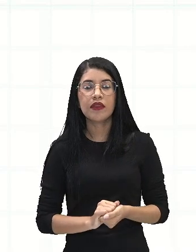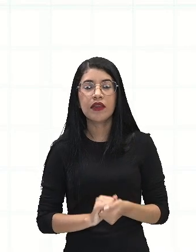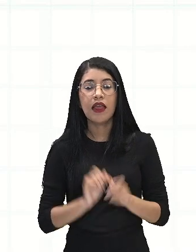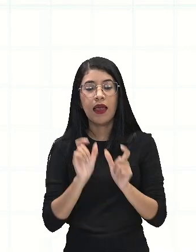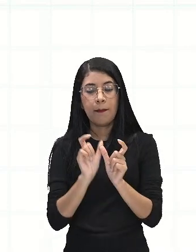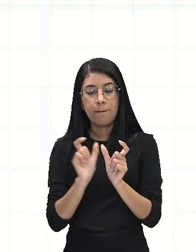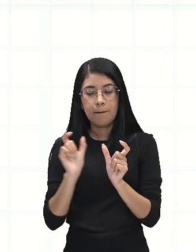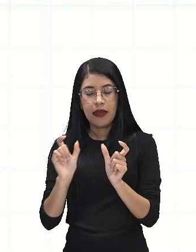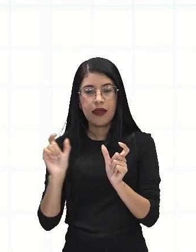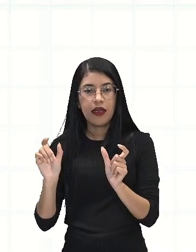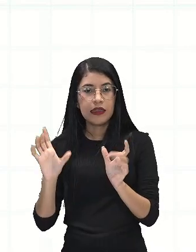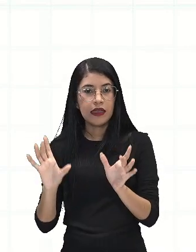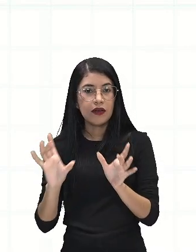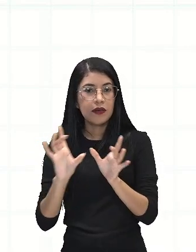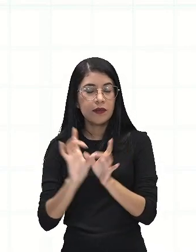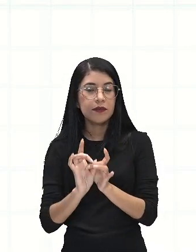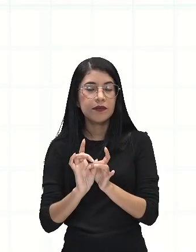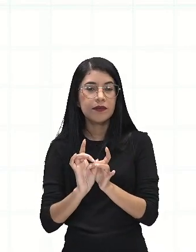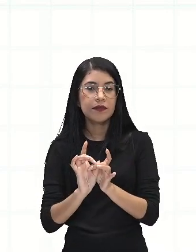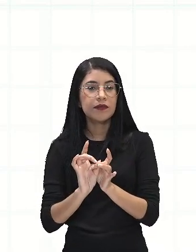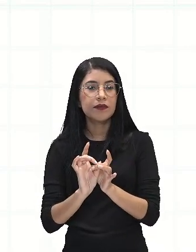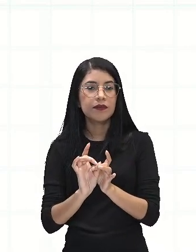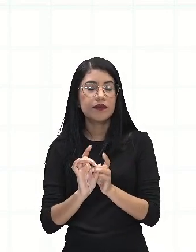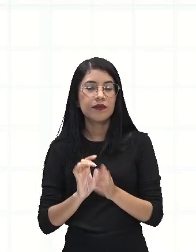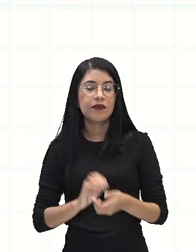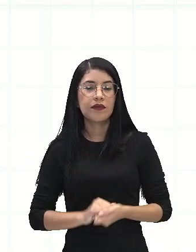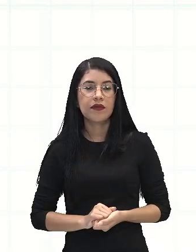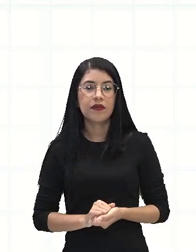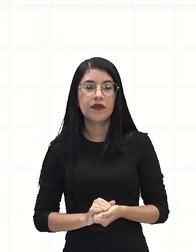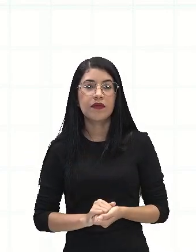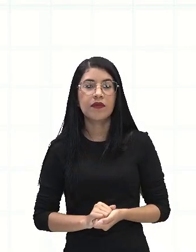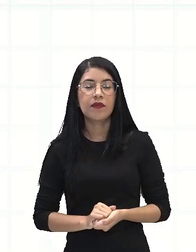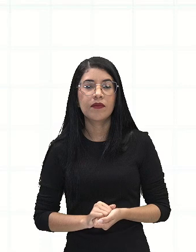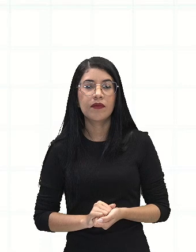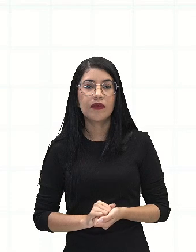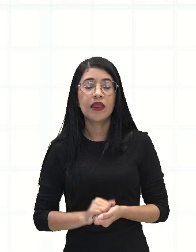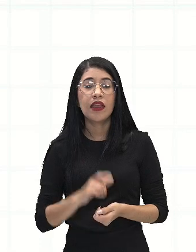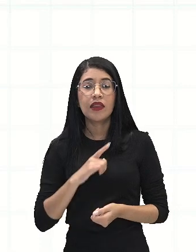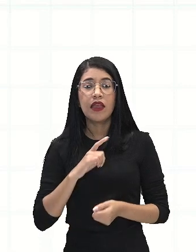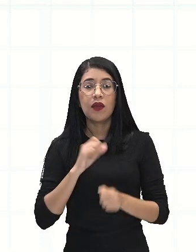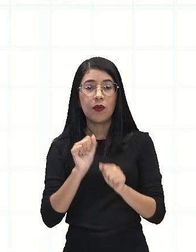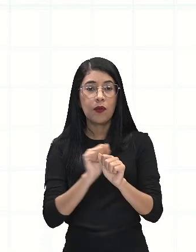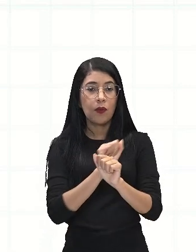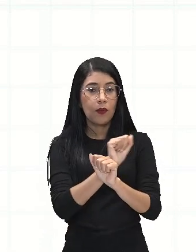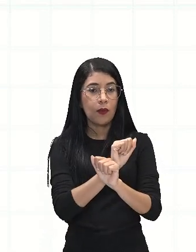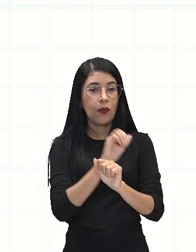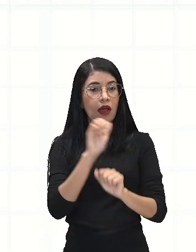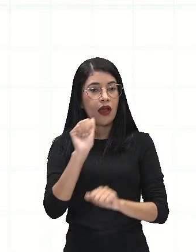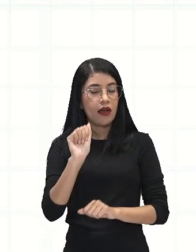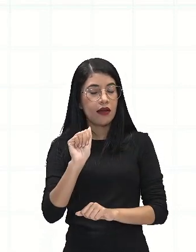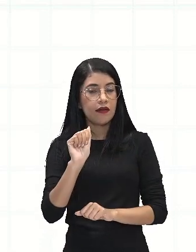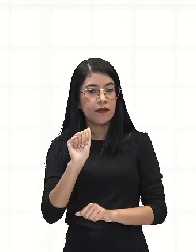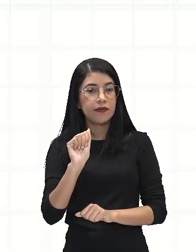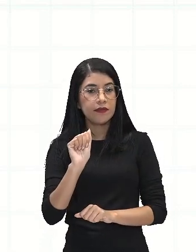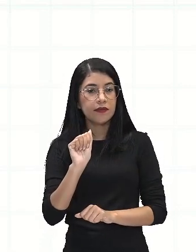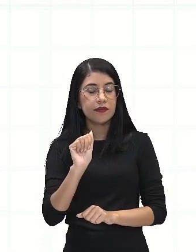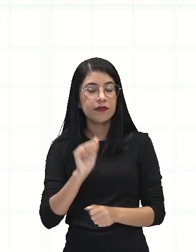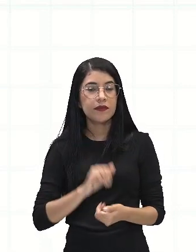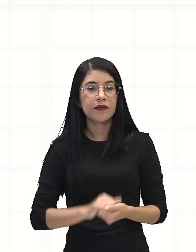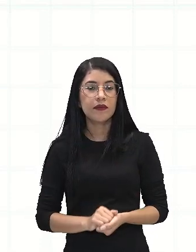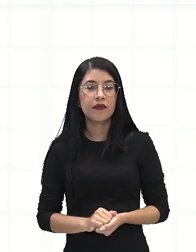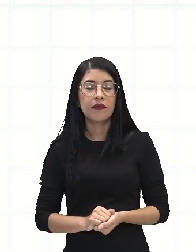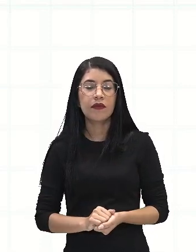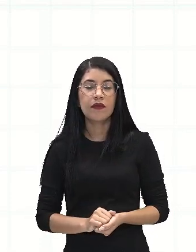que se relacionam ao nosso substantivo, nós temos o artigo a, certo? E nós